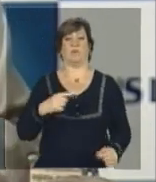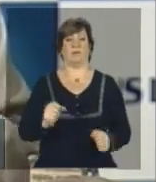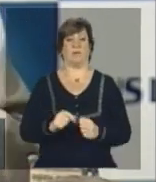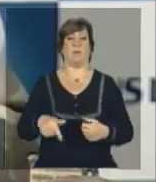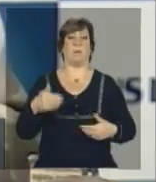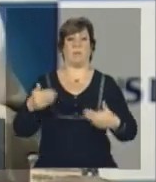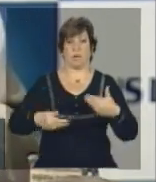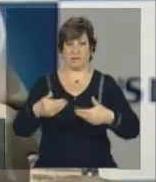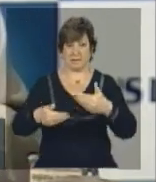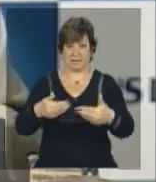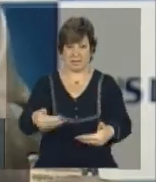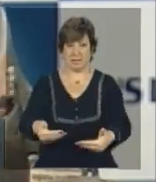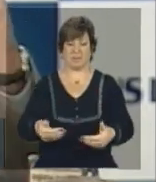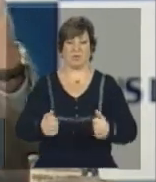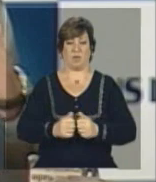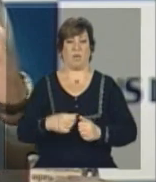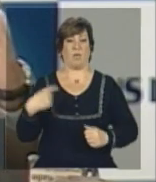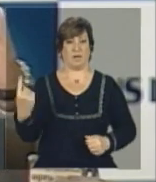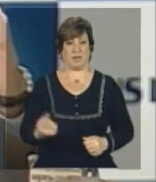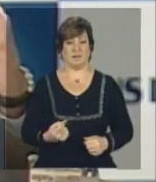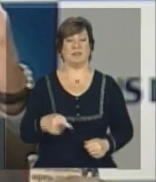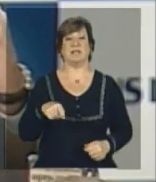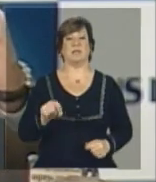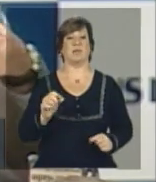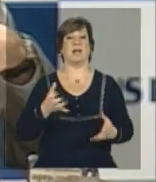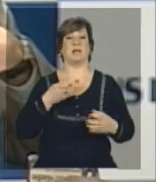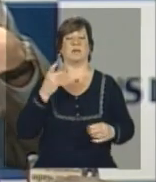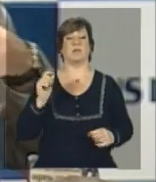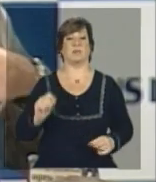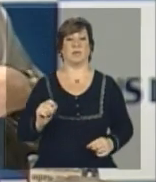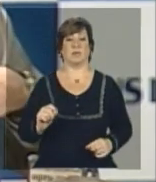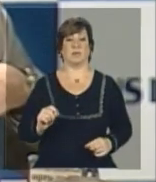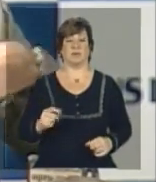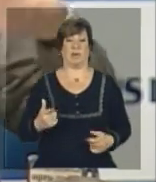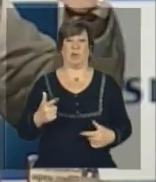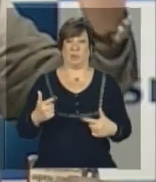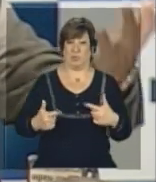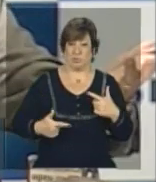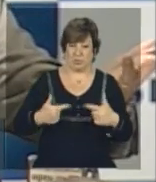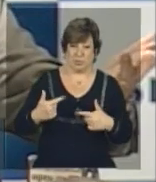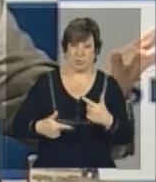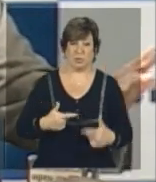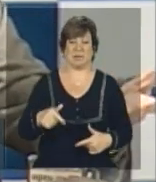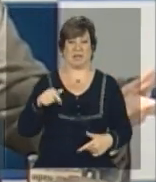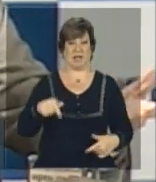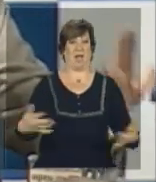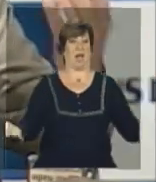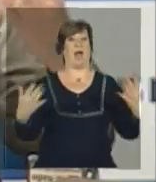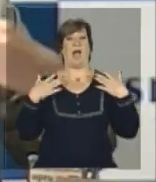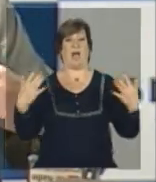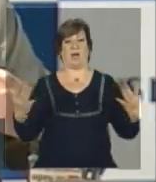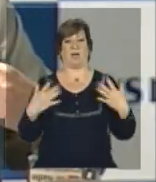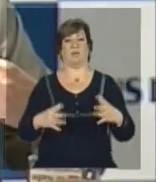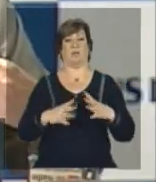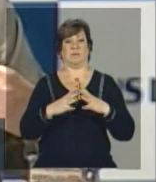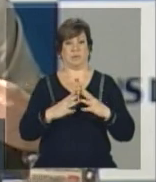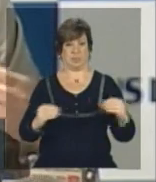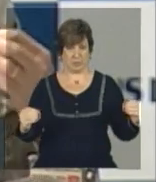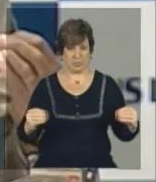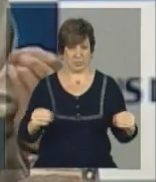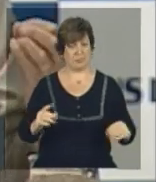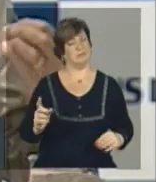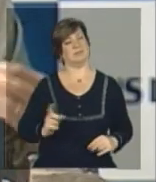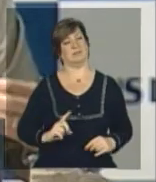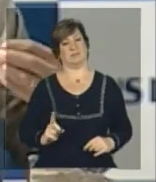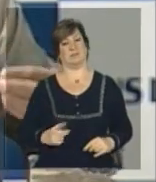esse processo aí com eles. Isso quer dizer que a batalha desse verão já está ganha? É óbvio que não, né?